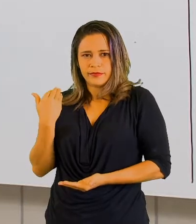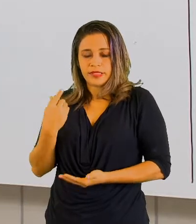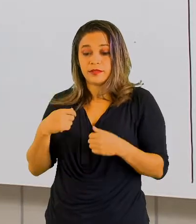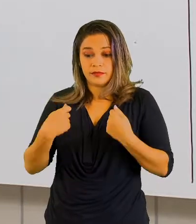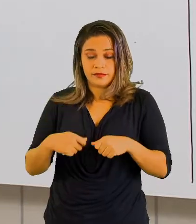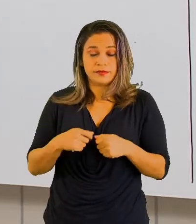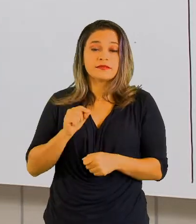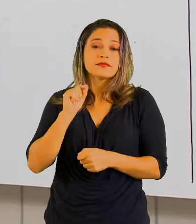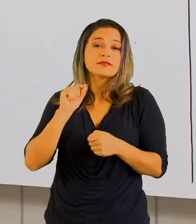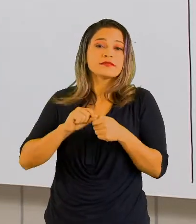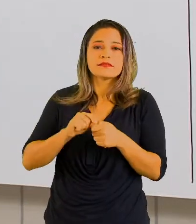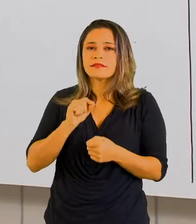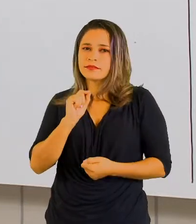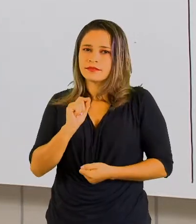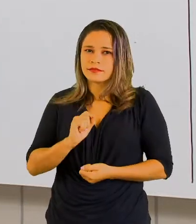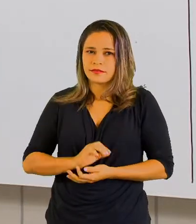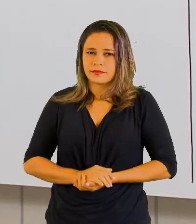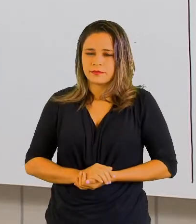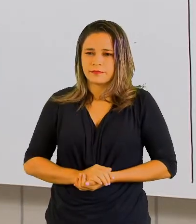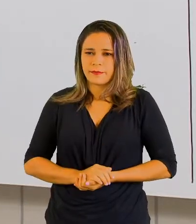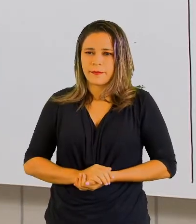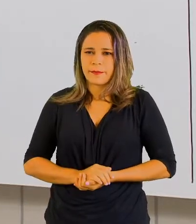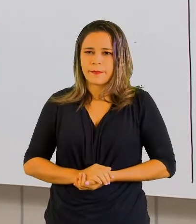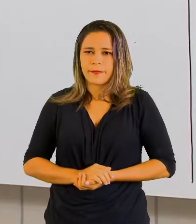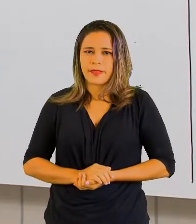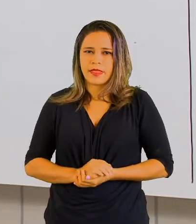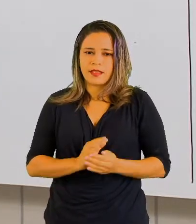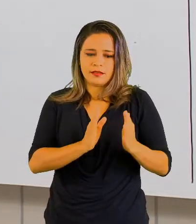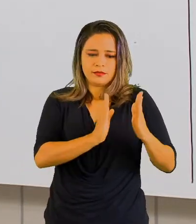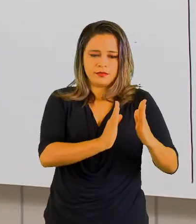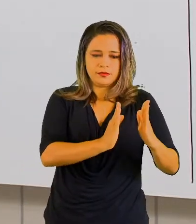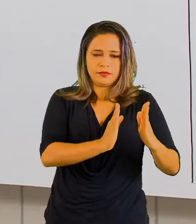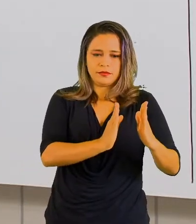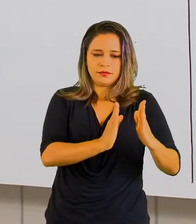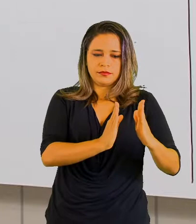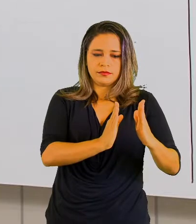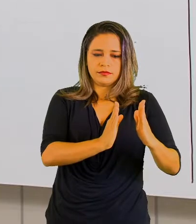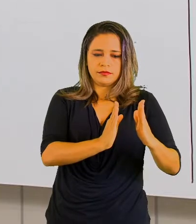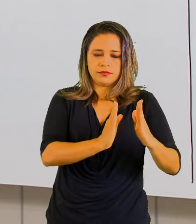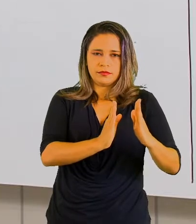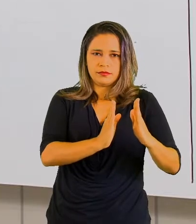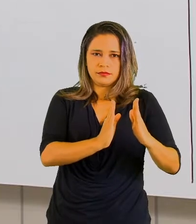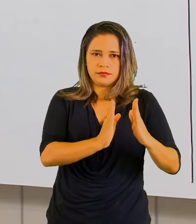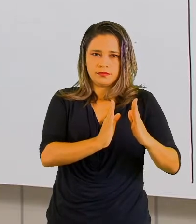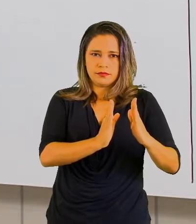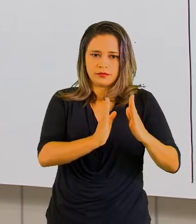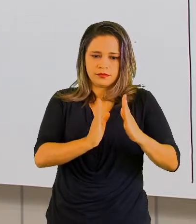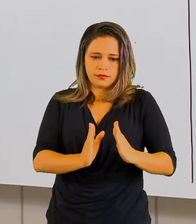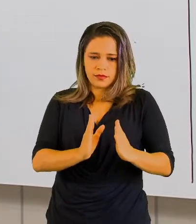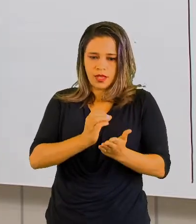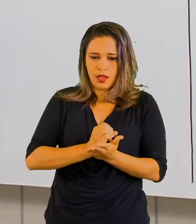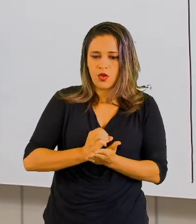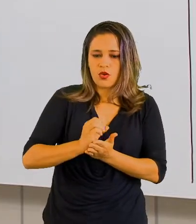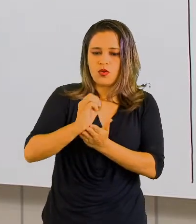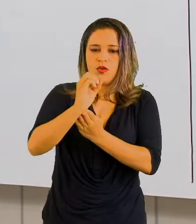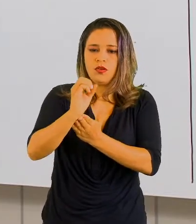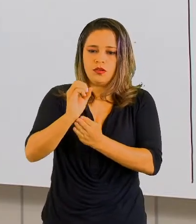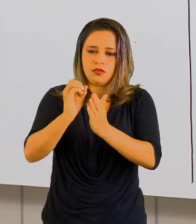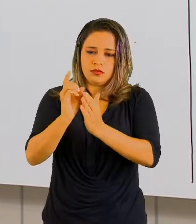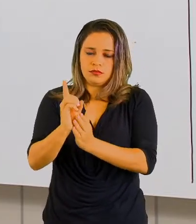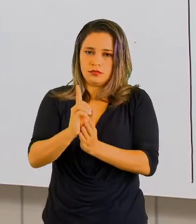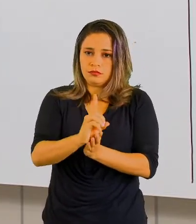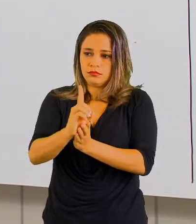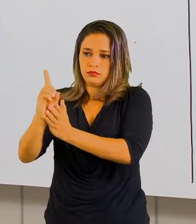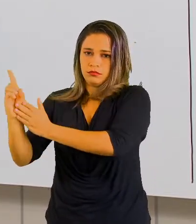seguinte. Aqui seria um deslocamento de 2 unidades da origem para a direita,